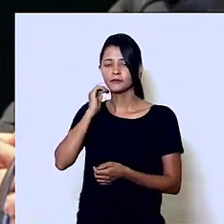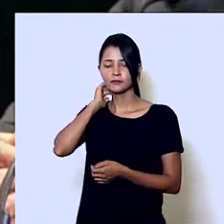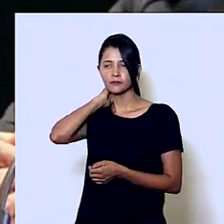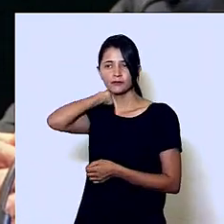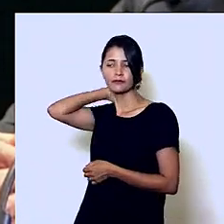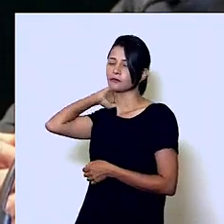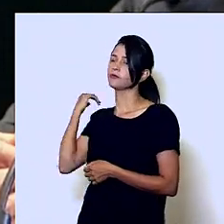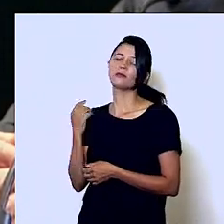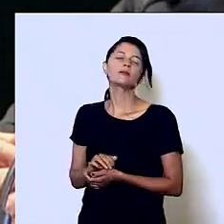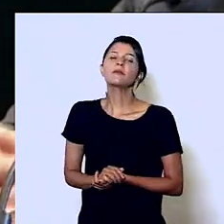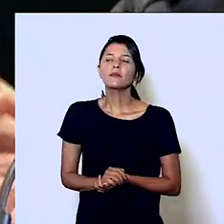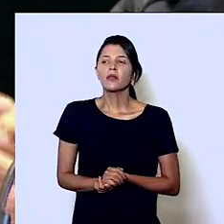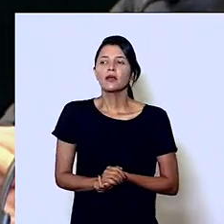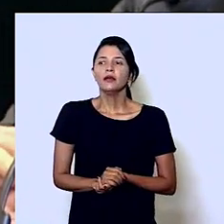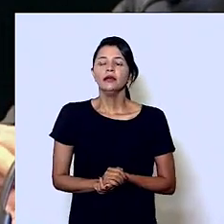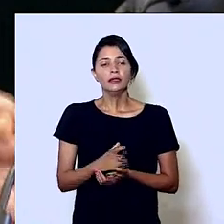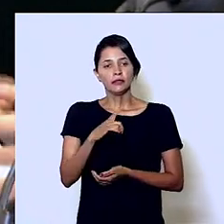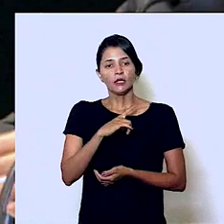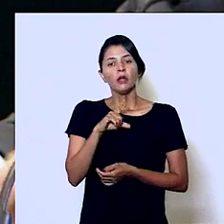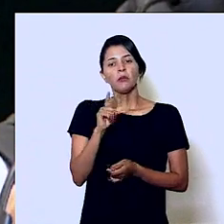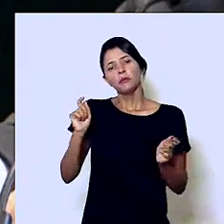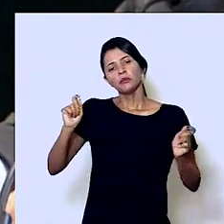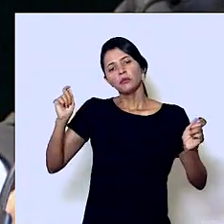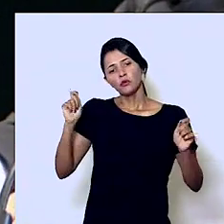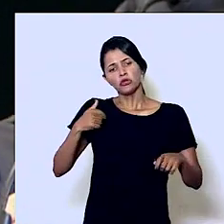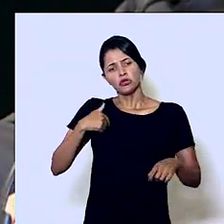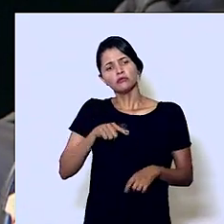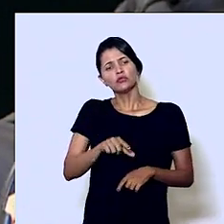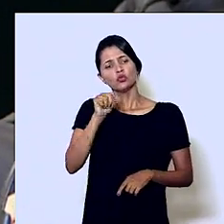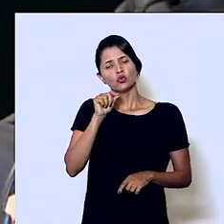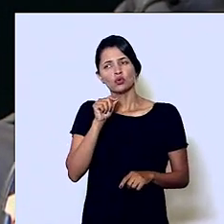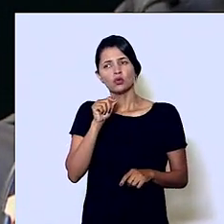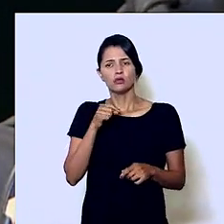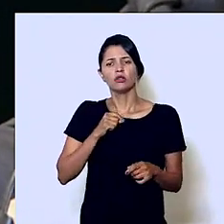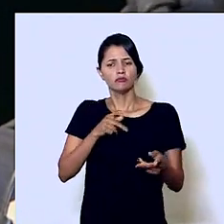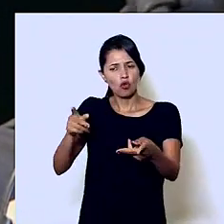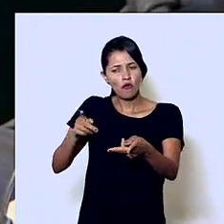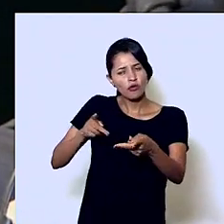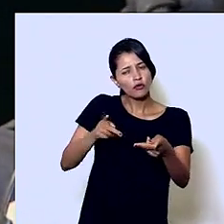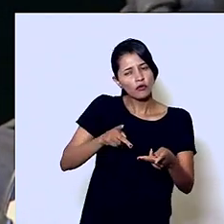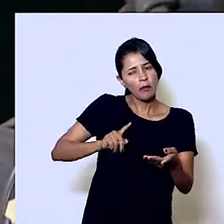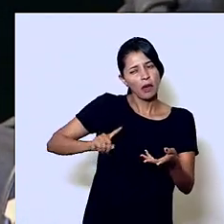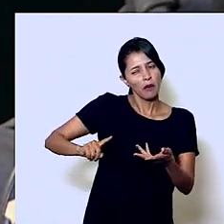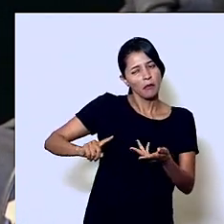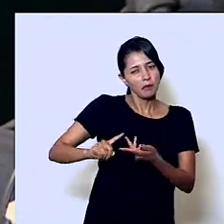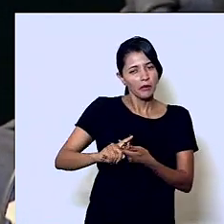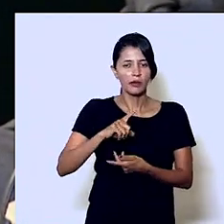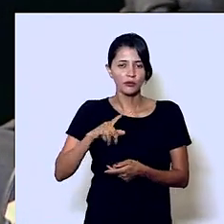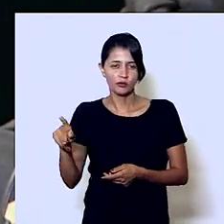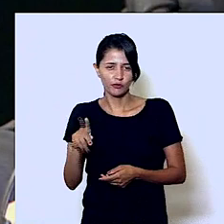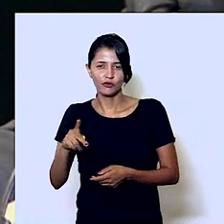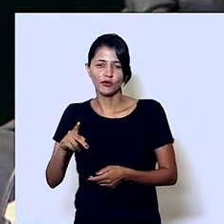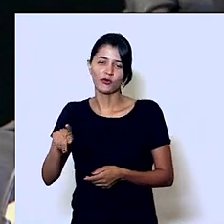Então, tinha a possibilidade de escolher. E tinha vários convites, né? Muitos dos nossos professores eram diplomatas,